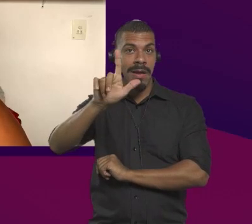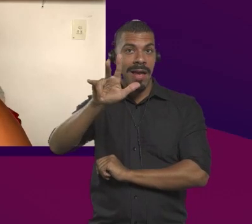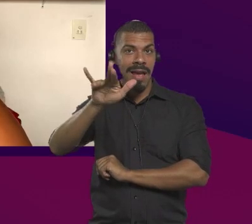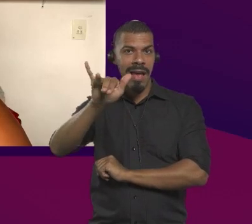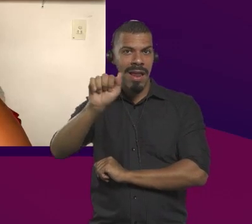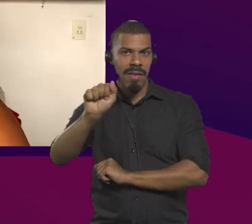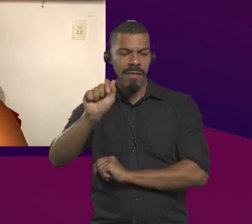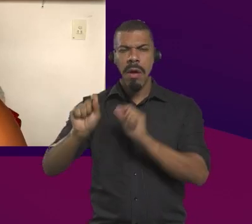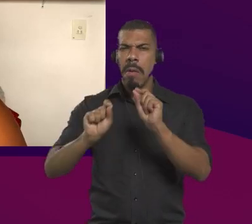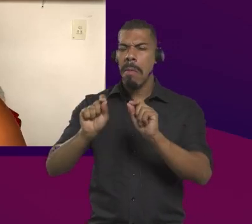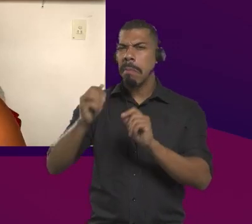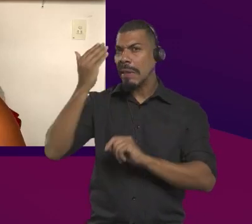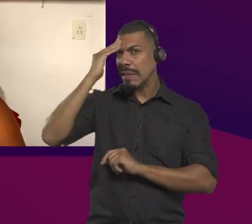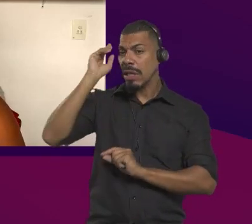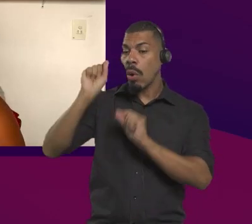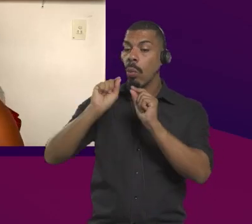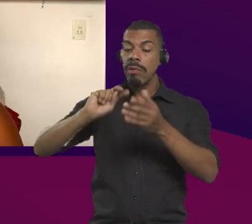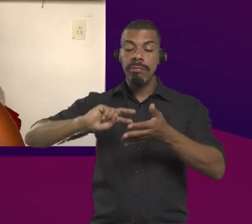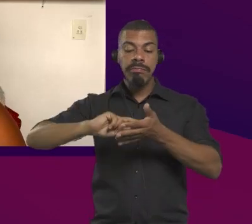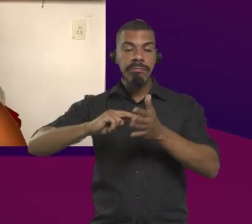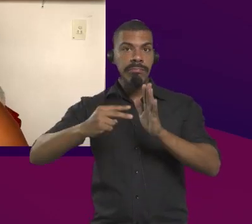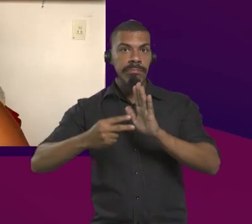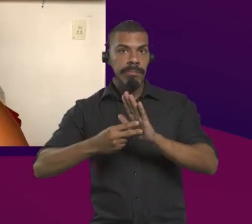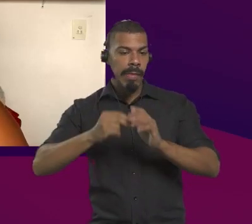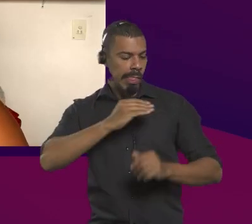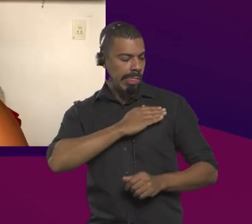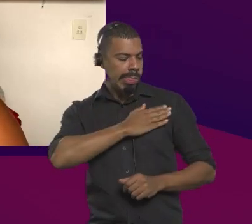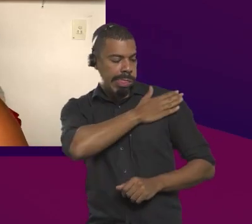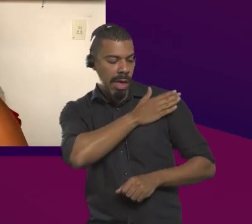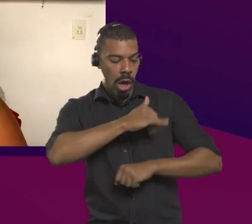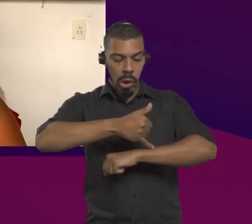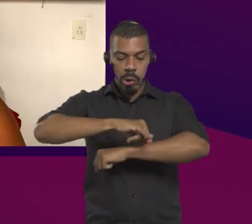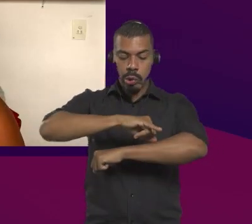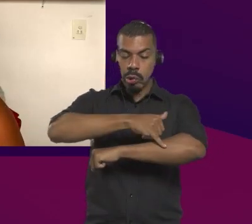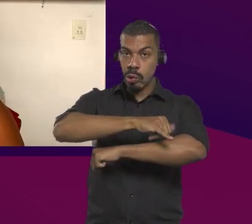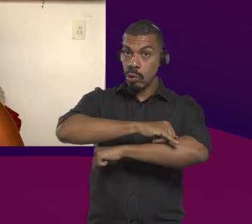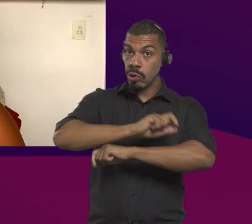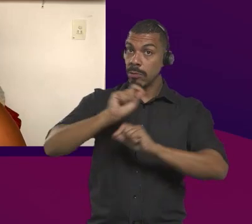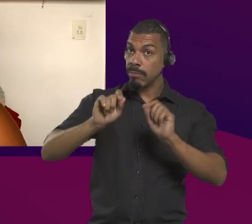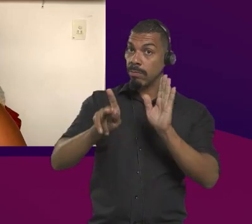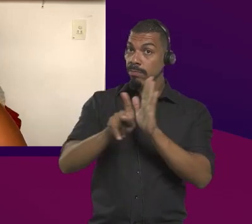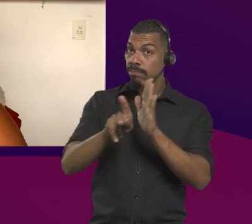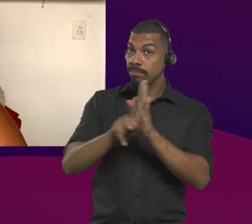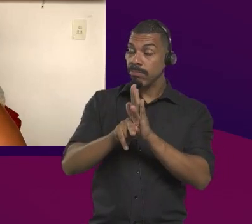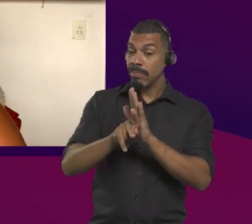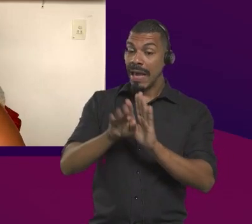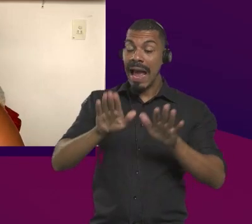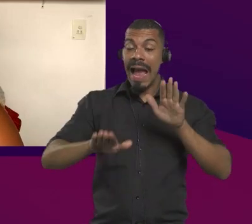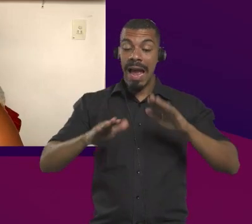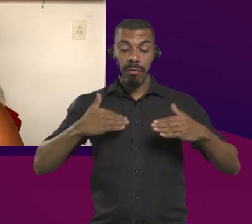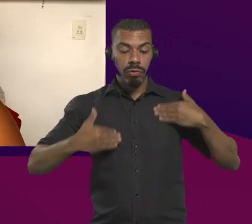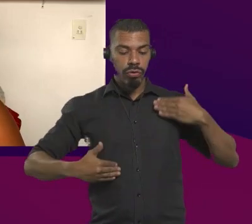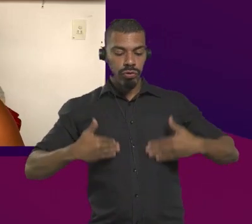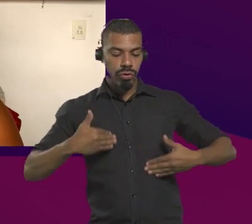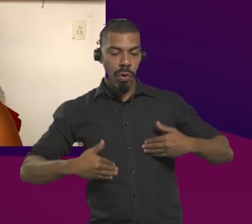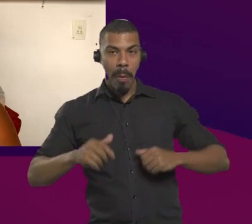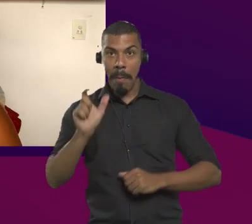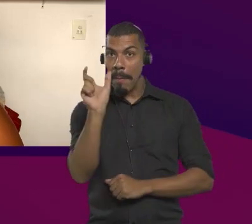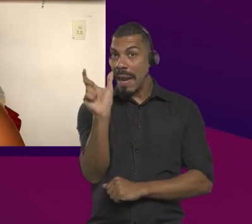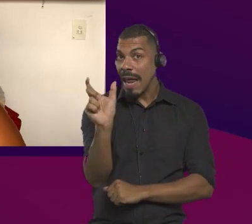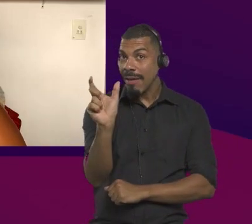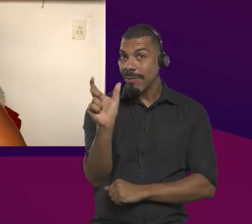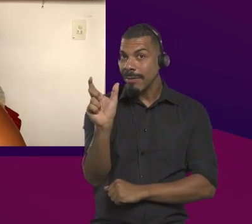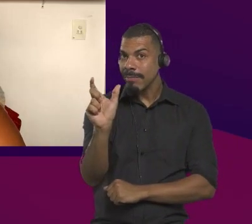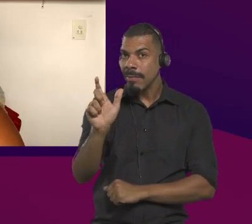que é pressão estética. Porque Sim. eu acho que o esvaziamento desse discurso, ele vem muito da apropriação da palavra gordofobia, mas